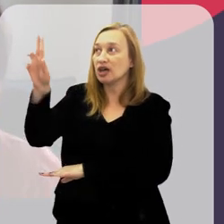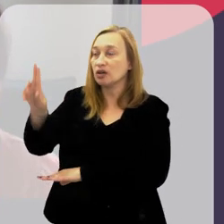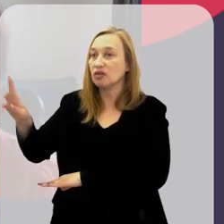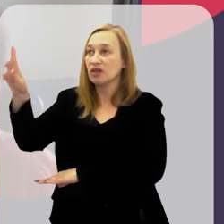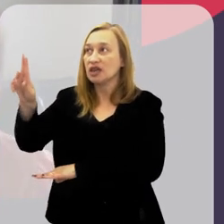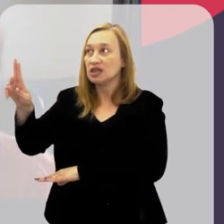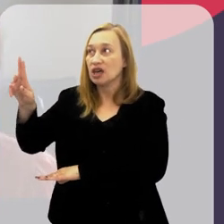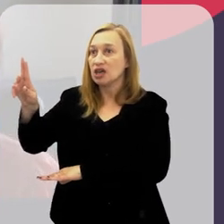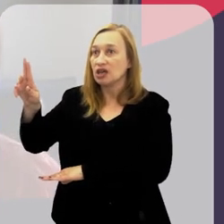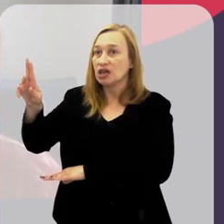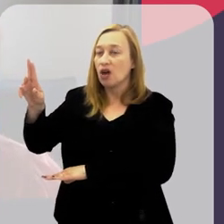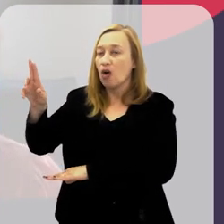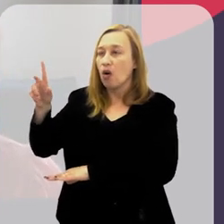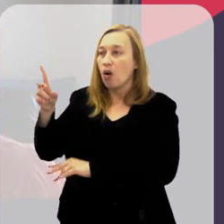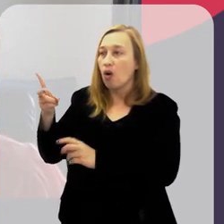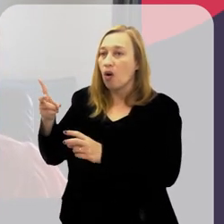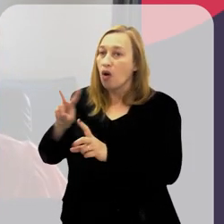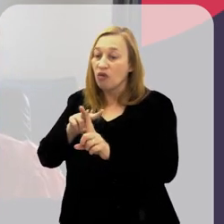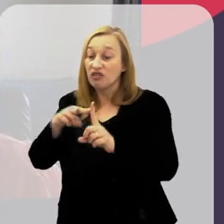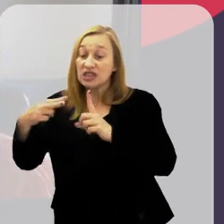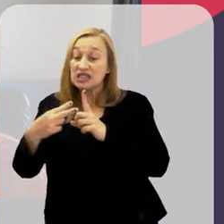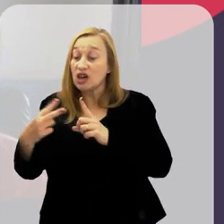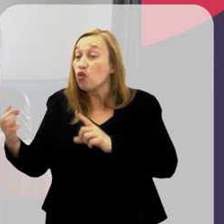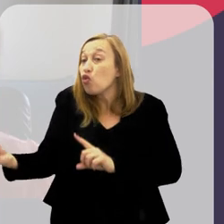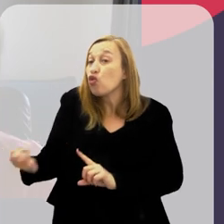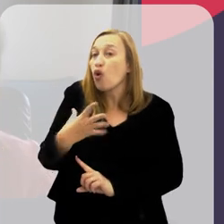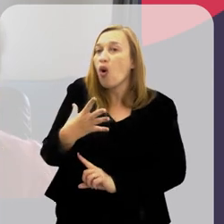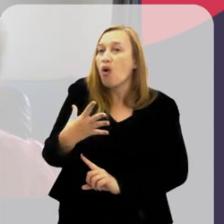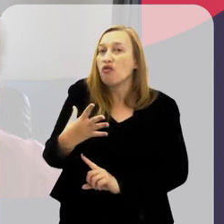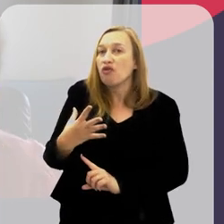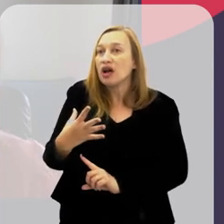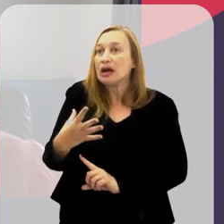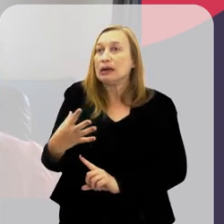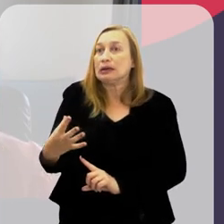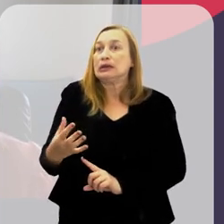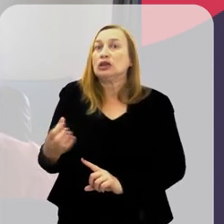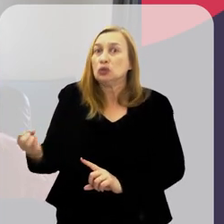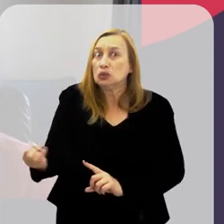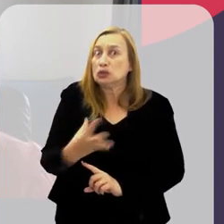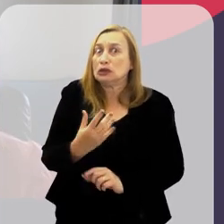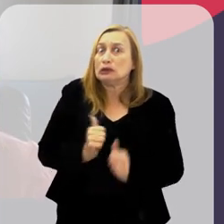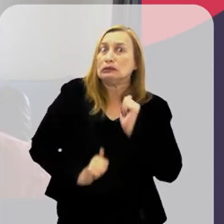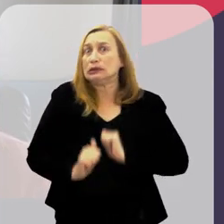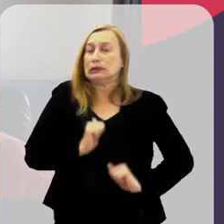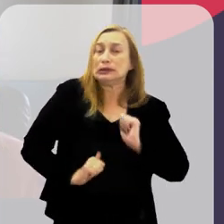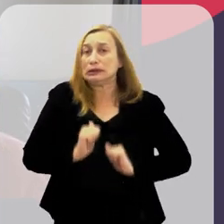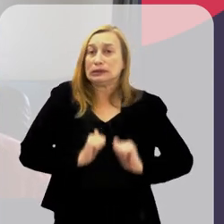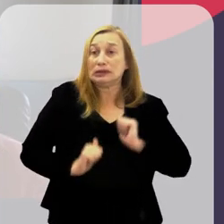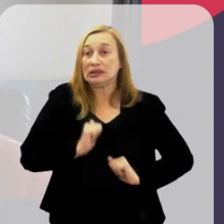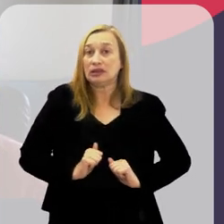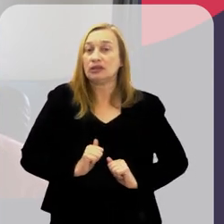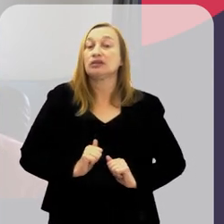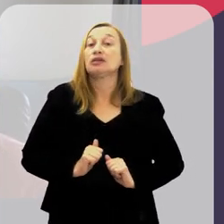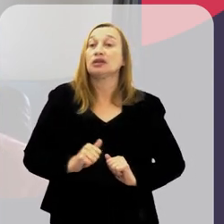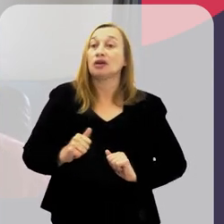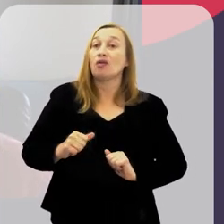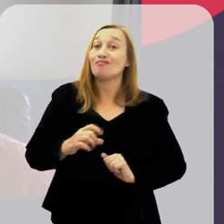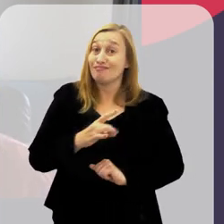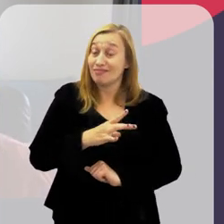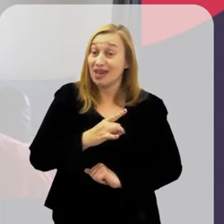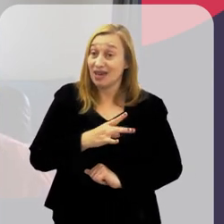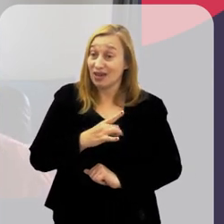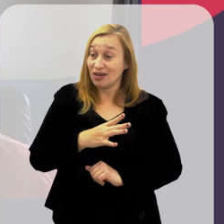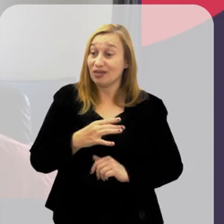graduação, o pessoal se encara com outro nível de matemática e aí começa uma nova ansiedade matemática. Então, é sempre um ciclo